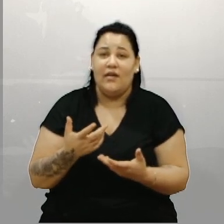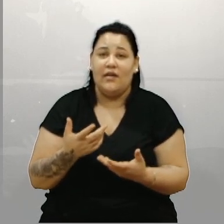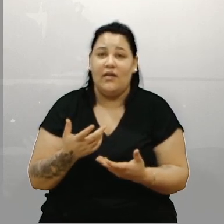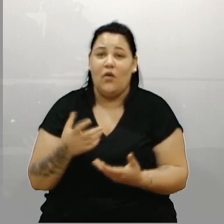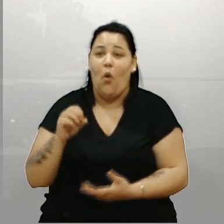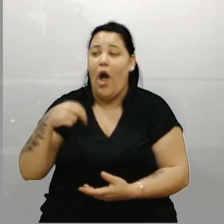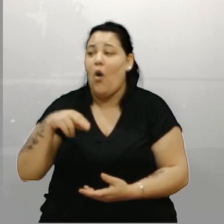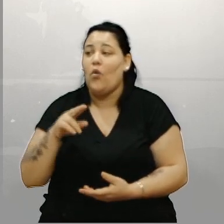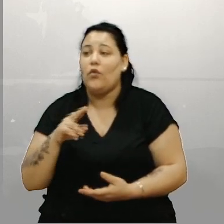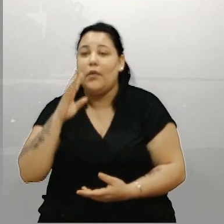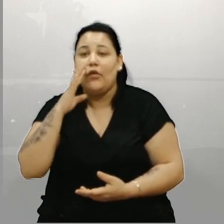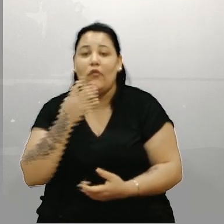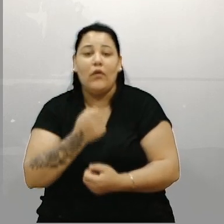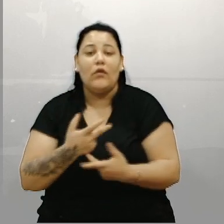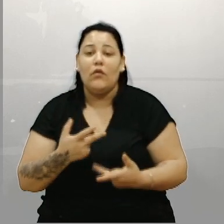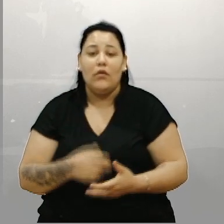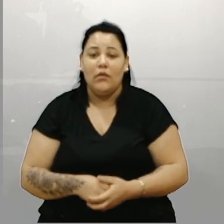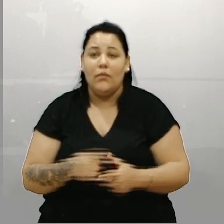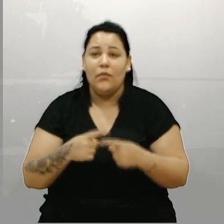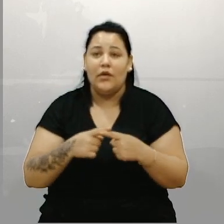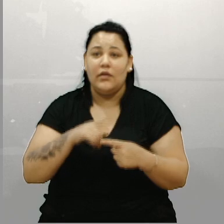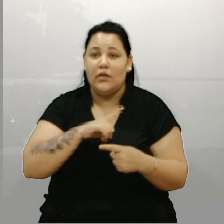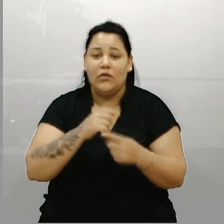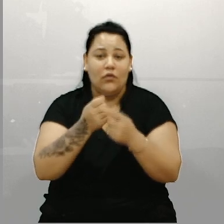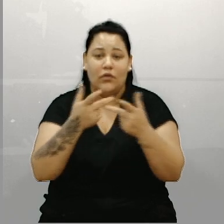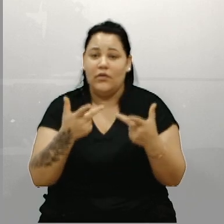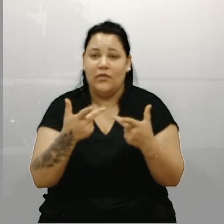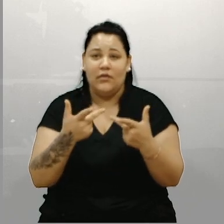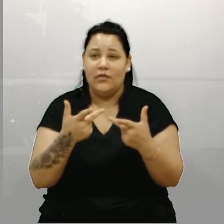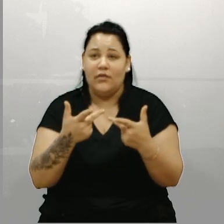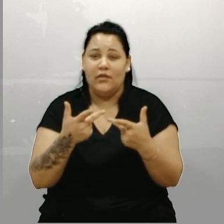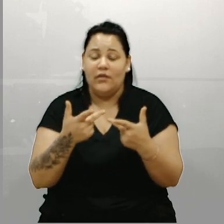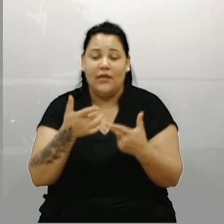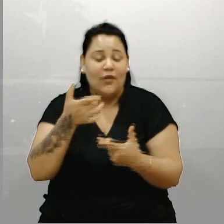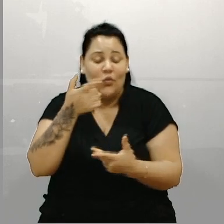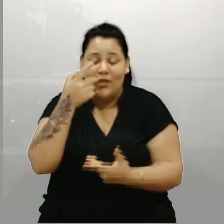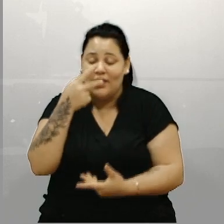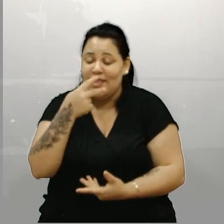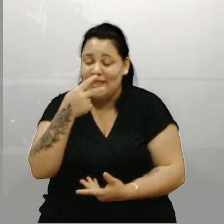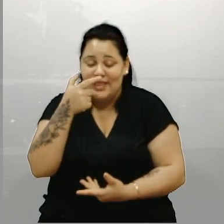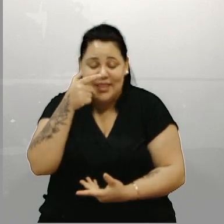aqui? Porque tem coisinhas que não dá para a gente entender.